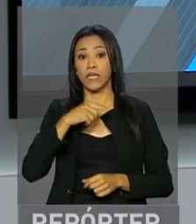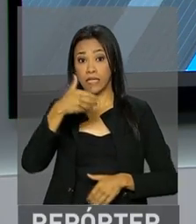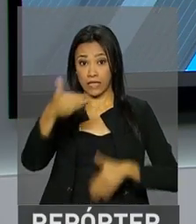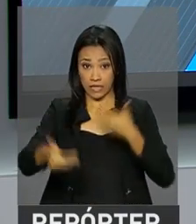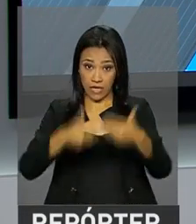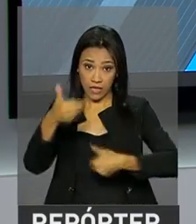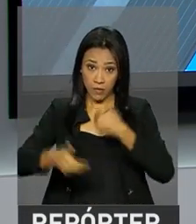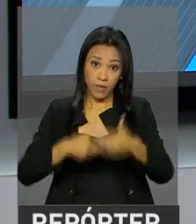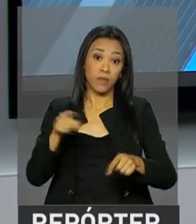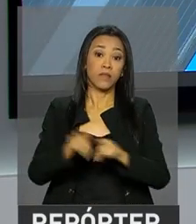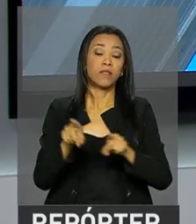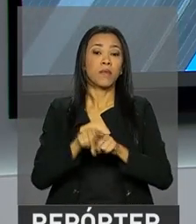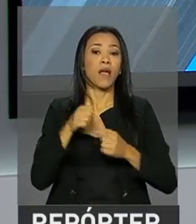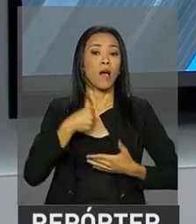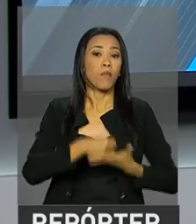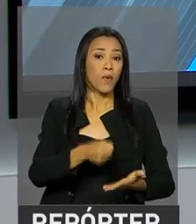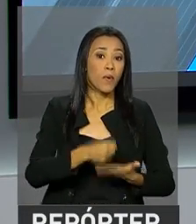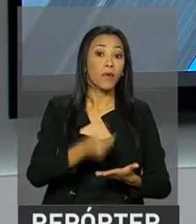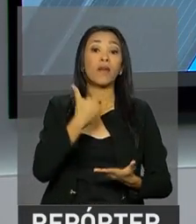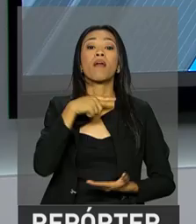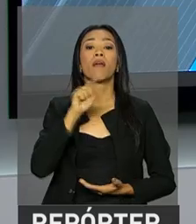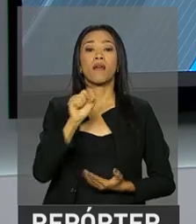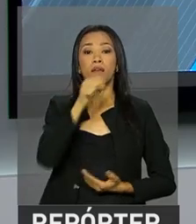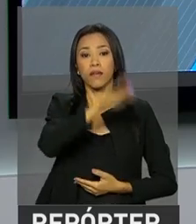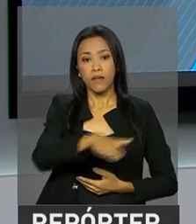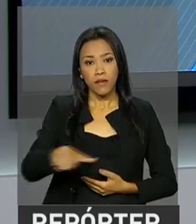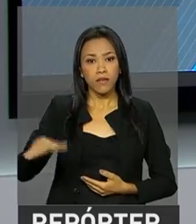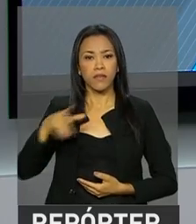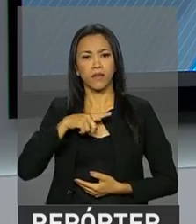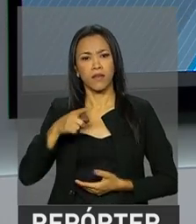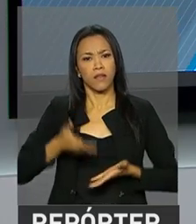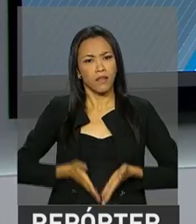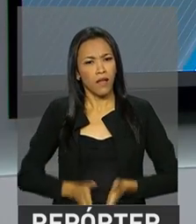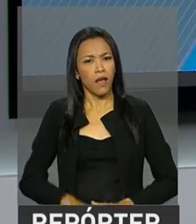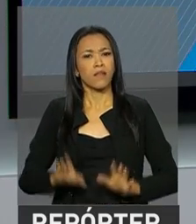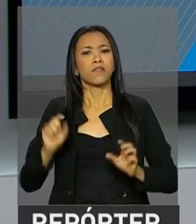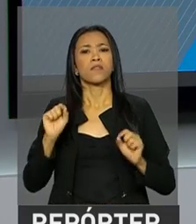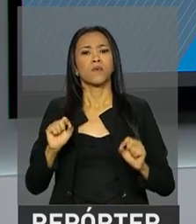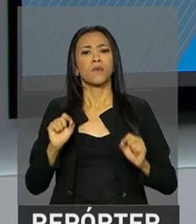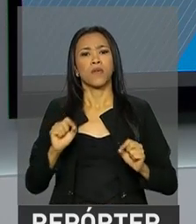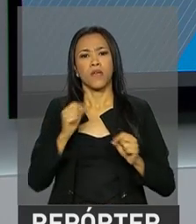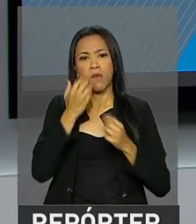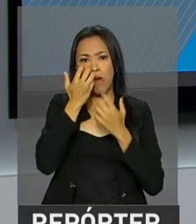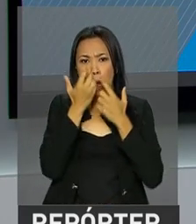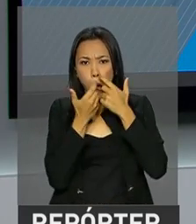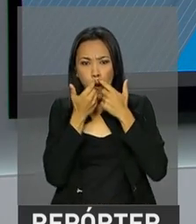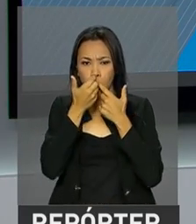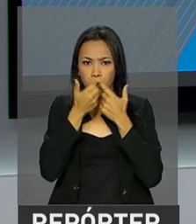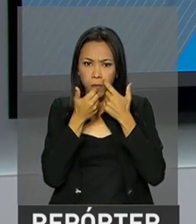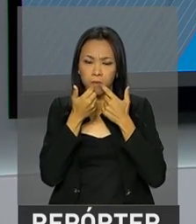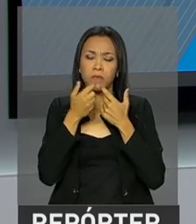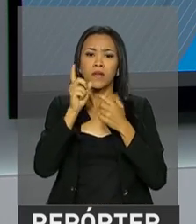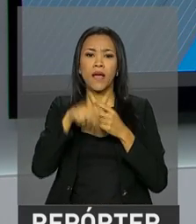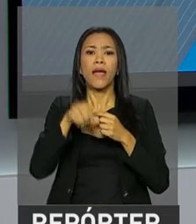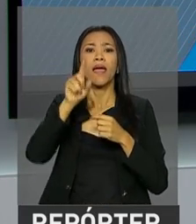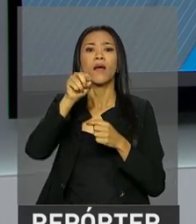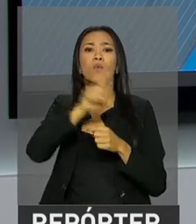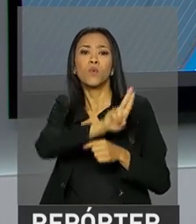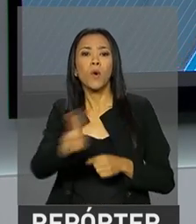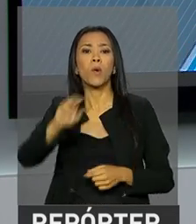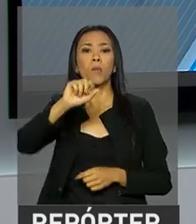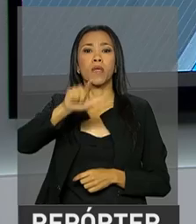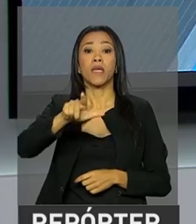e assistência para crianças que nascem com uma má formação na boca, mais conhecido como